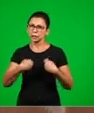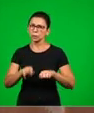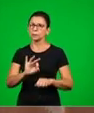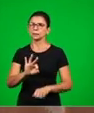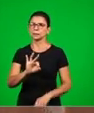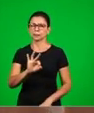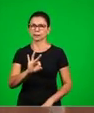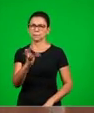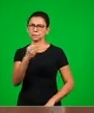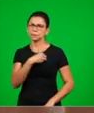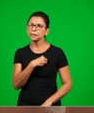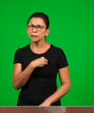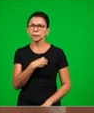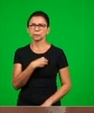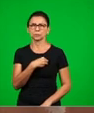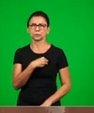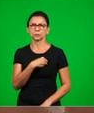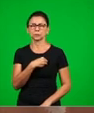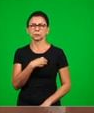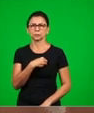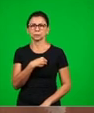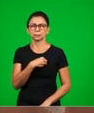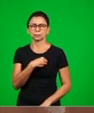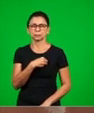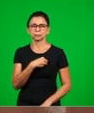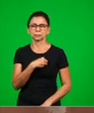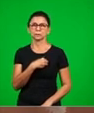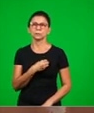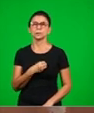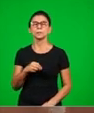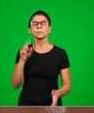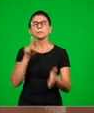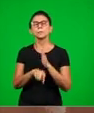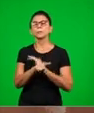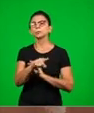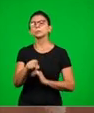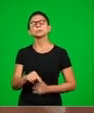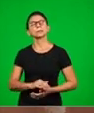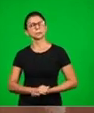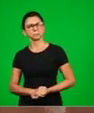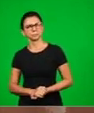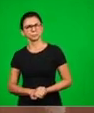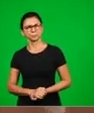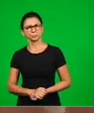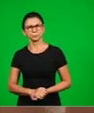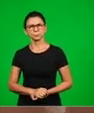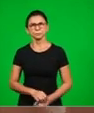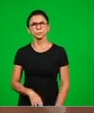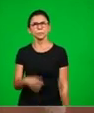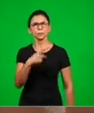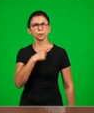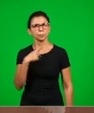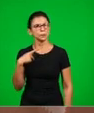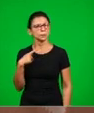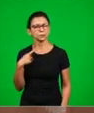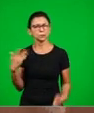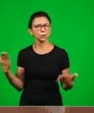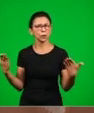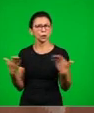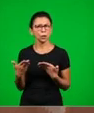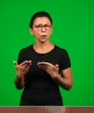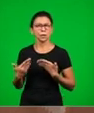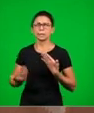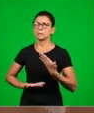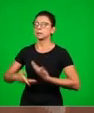pecado. Não é por fé, é pecado. Meus irmãos, alguém que faz alguma coisa hoje, um pastor que vive servindo ao